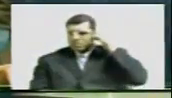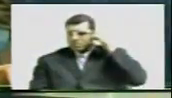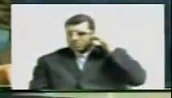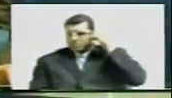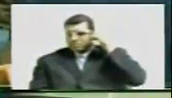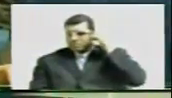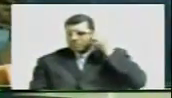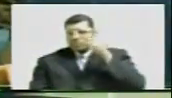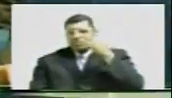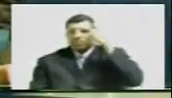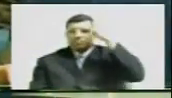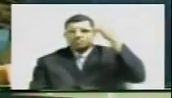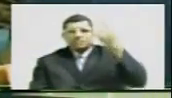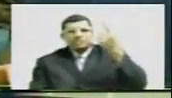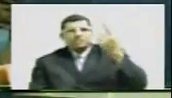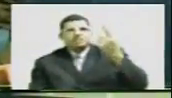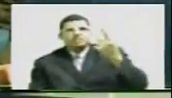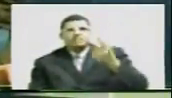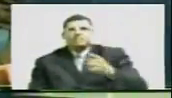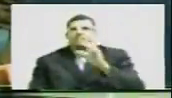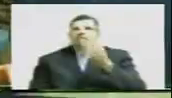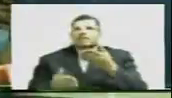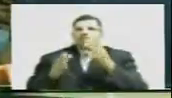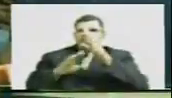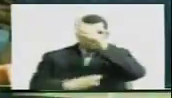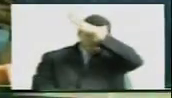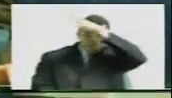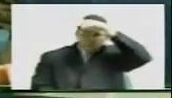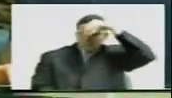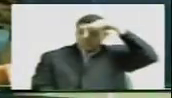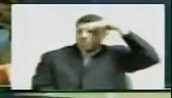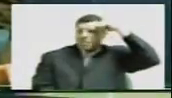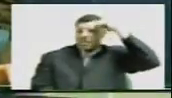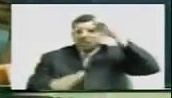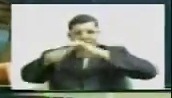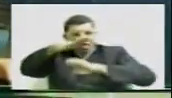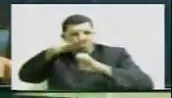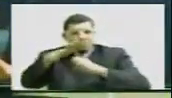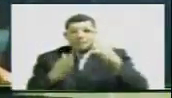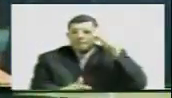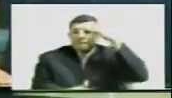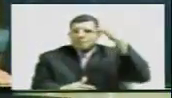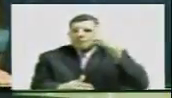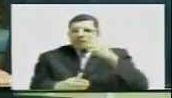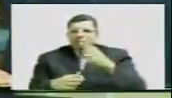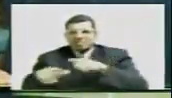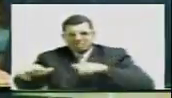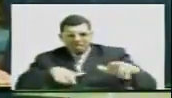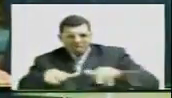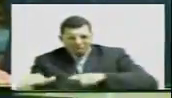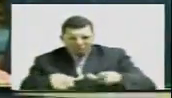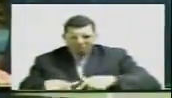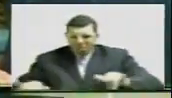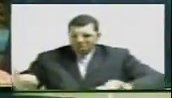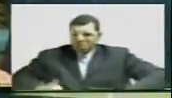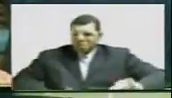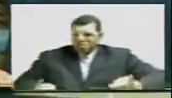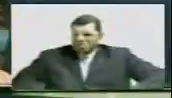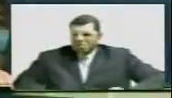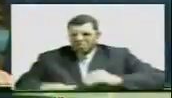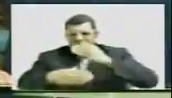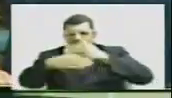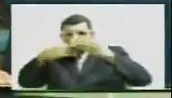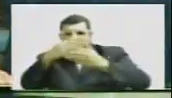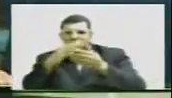Porque se você imagina que na cidade de Manaus as empresas penam com infraestrutura